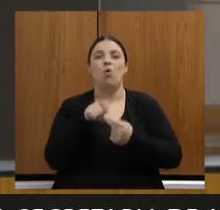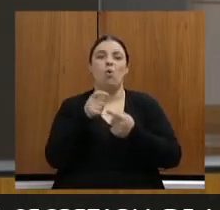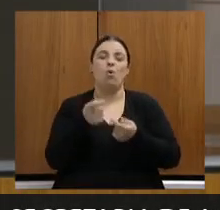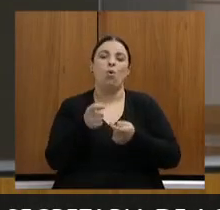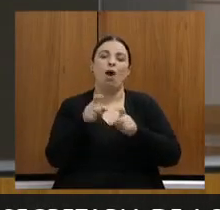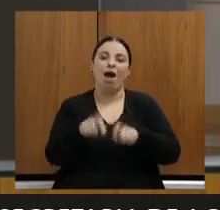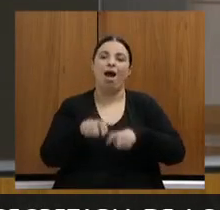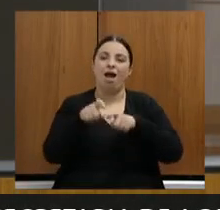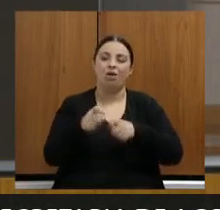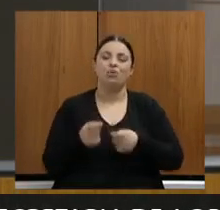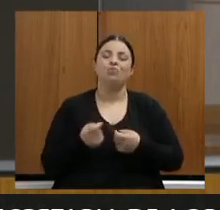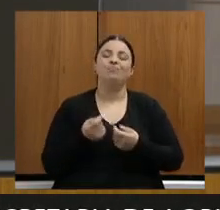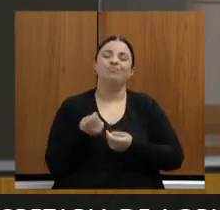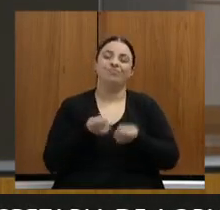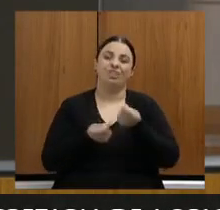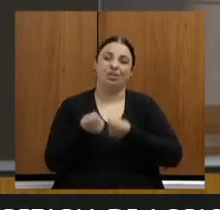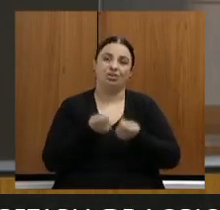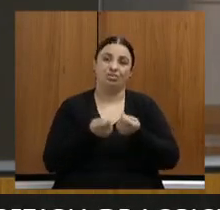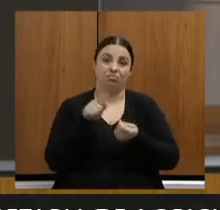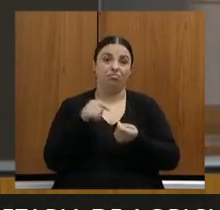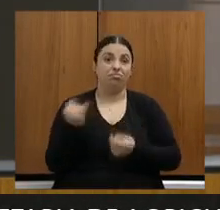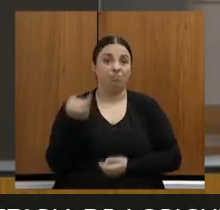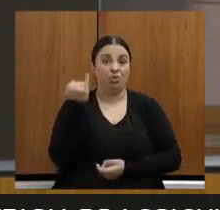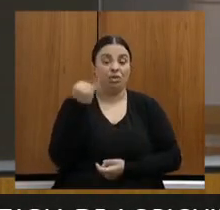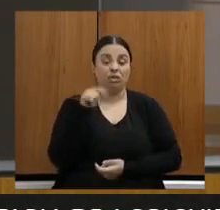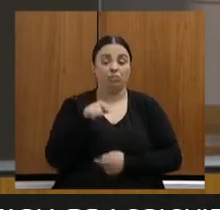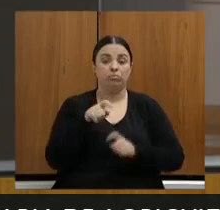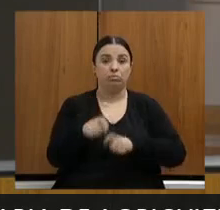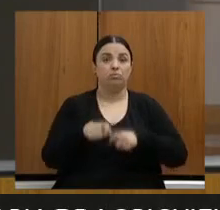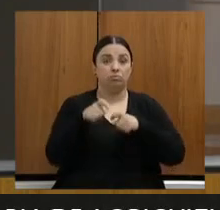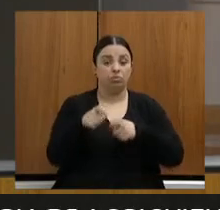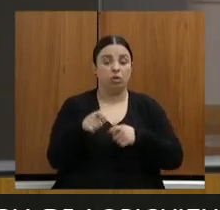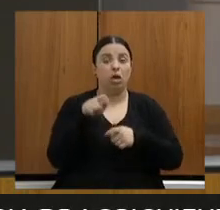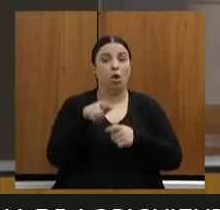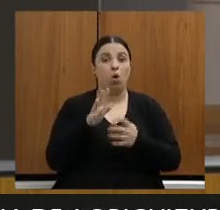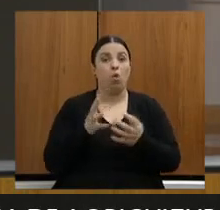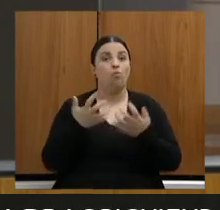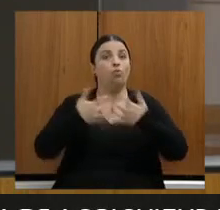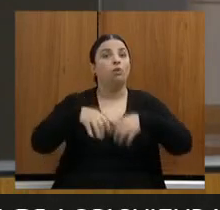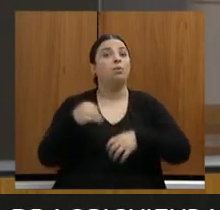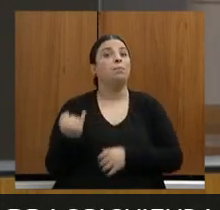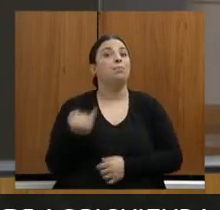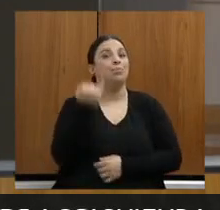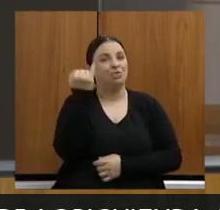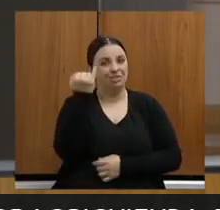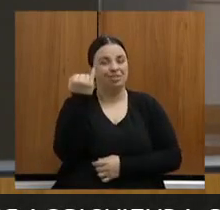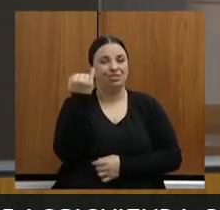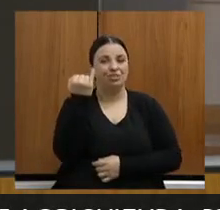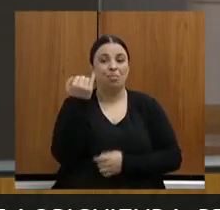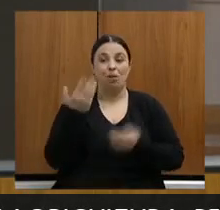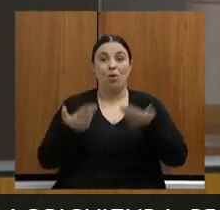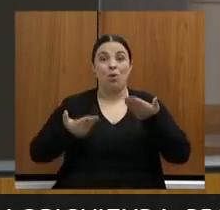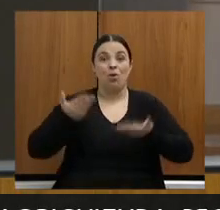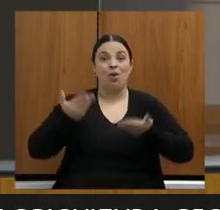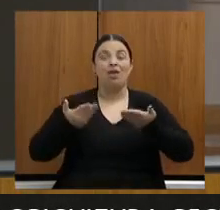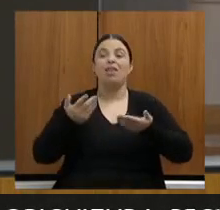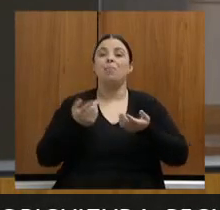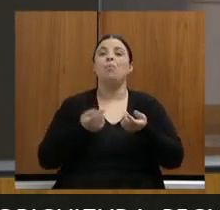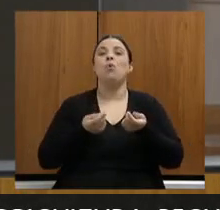país O agronegócio acaba tendo uma função relevante para balança e